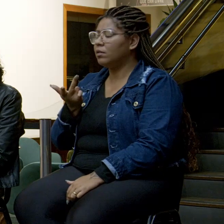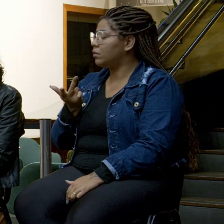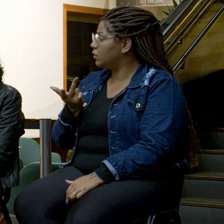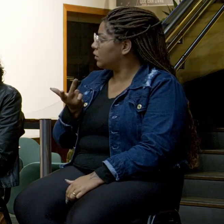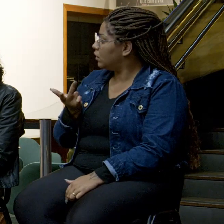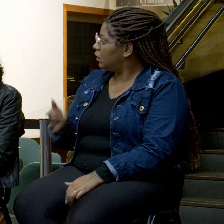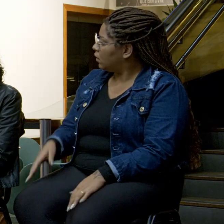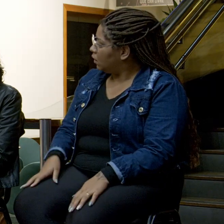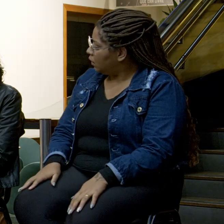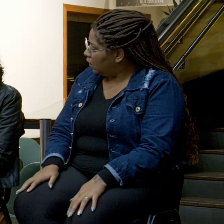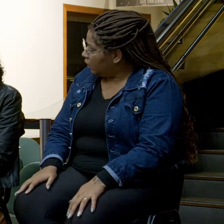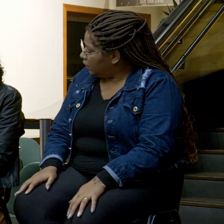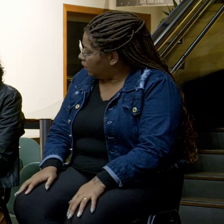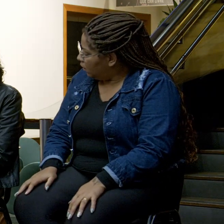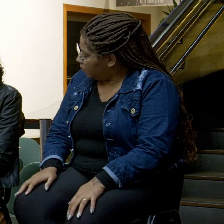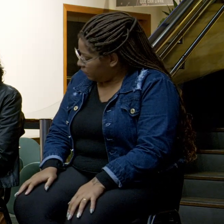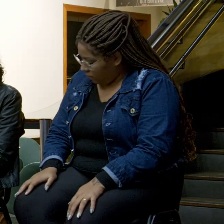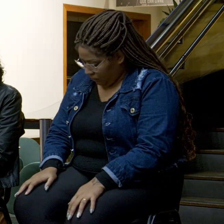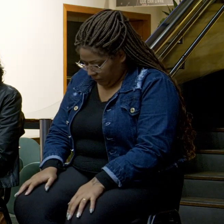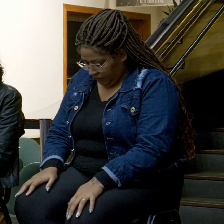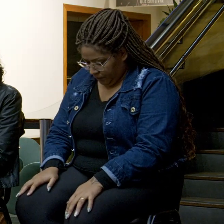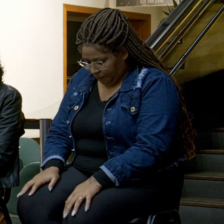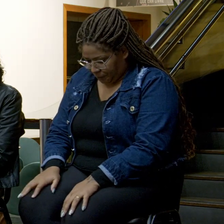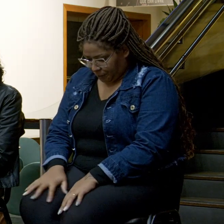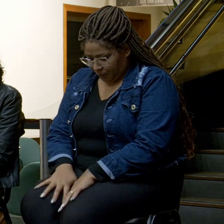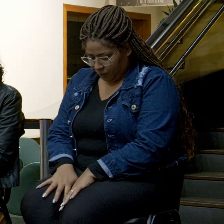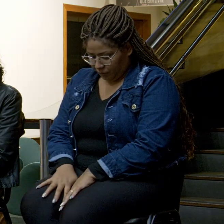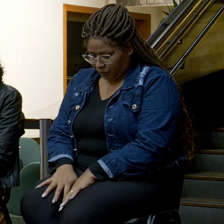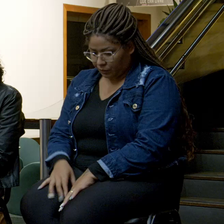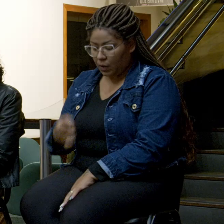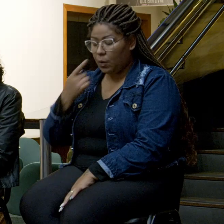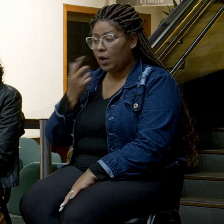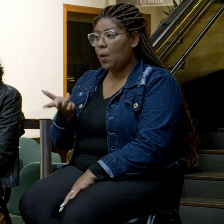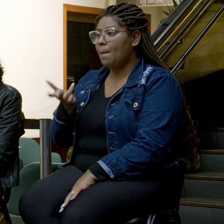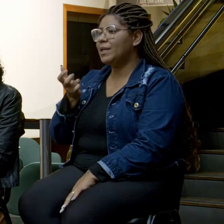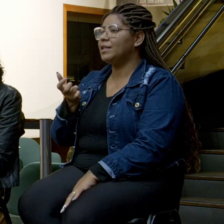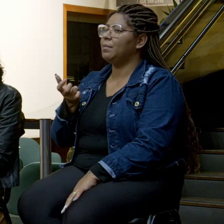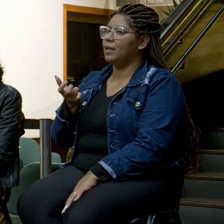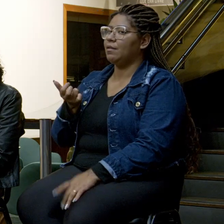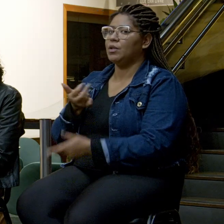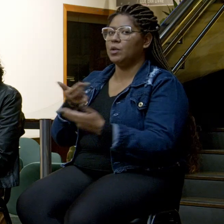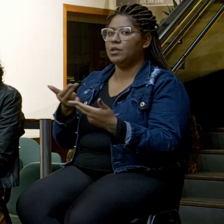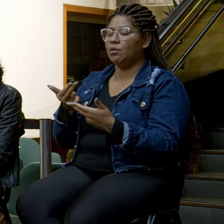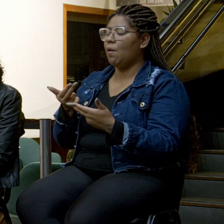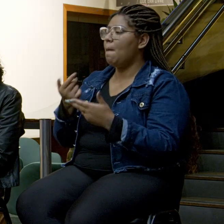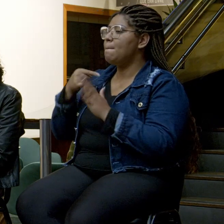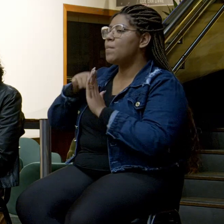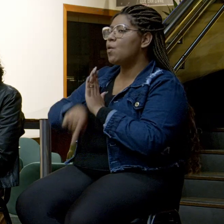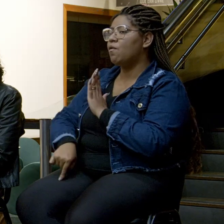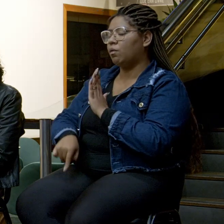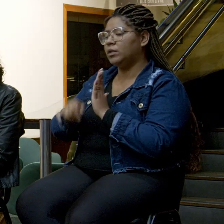você construiu, e a Sui também, uma narrativa muito fecunda e muito minuciosa dessa dimensão